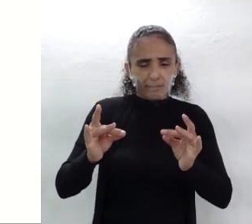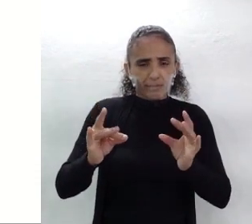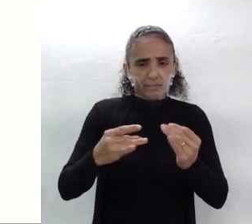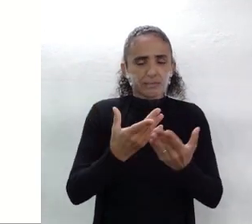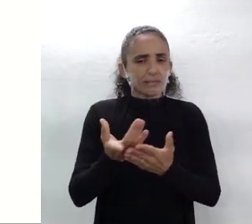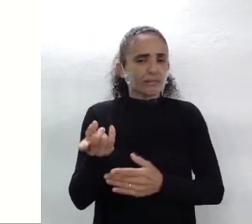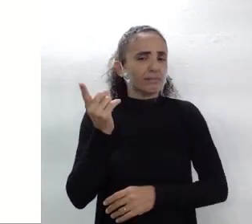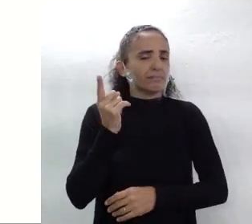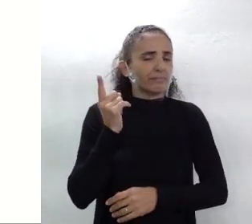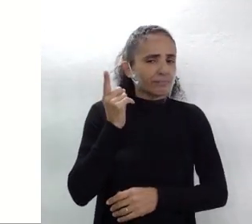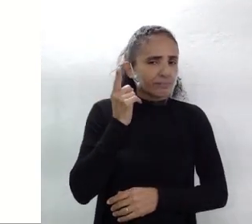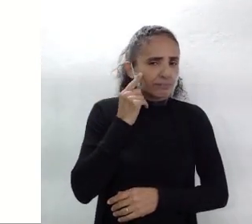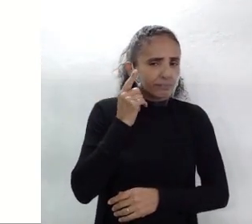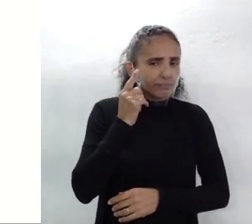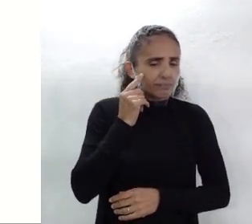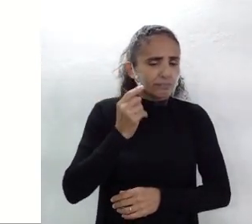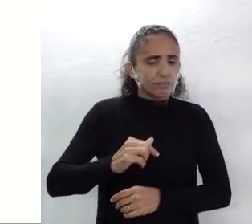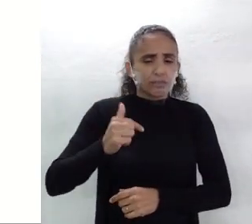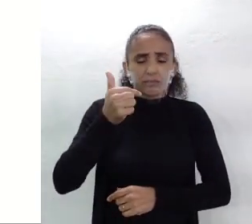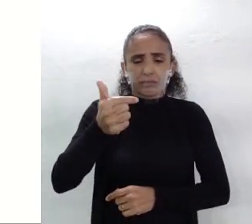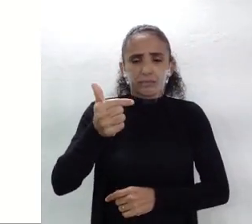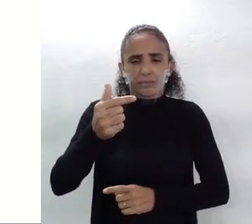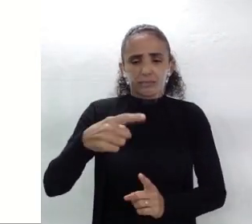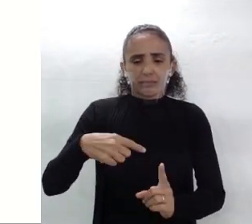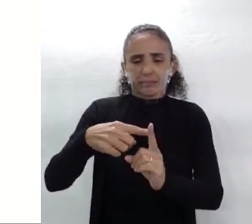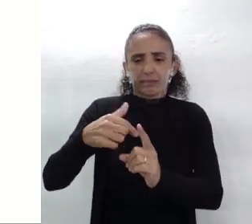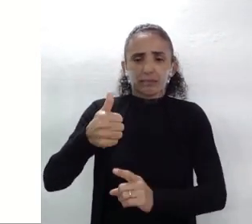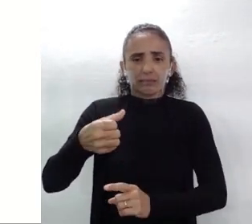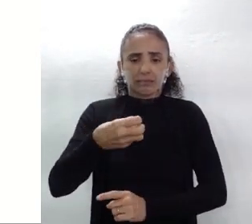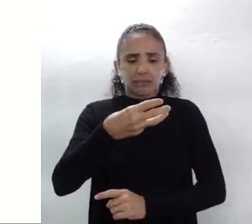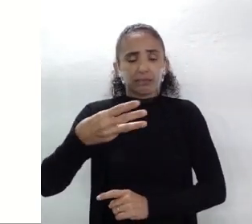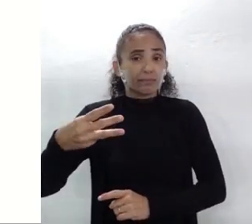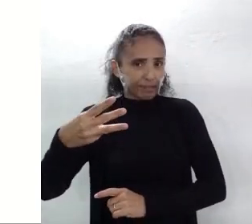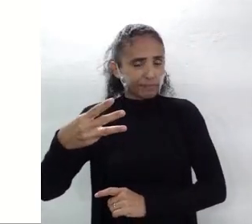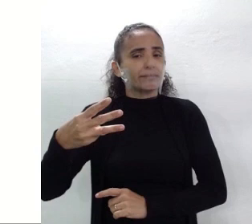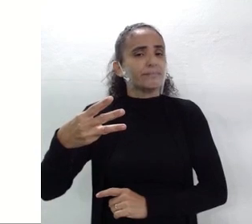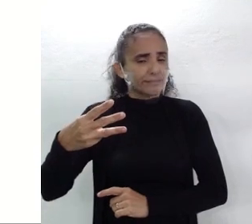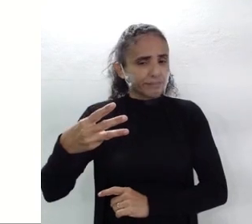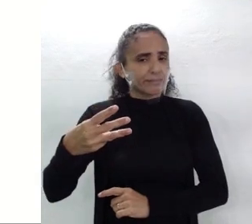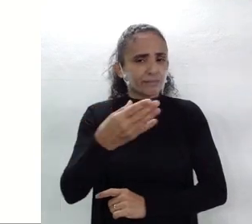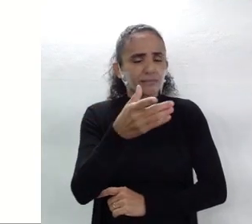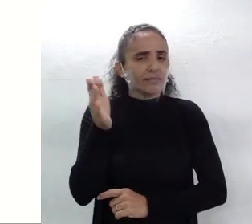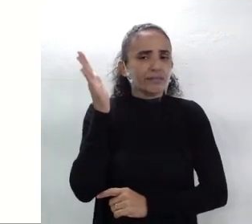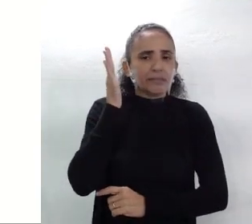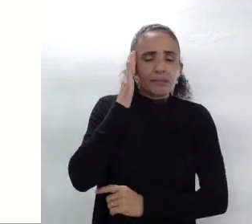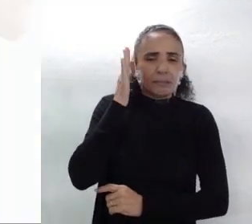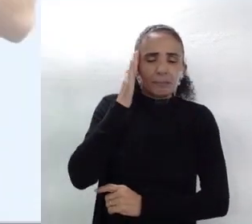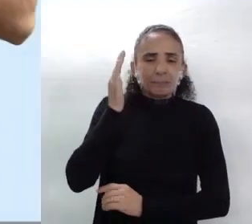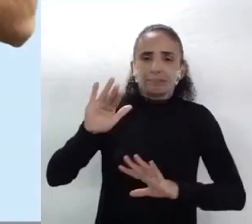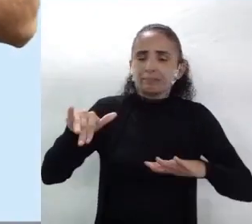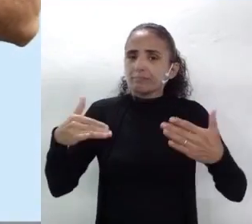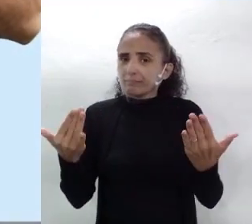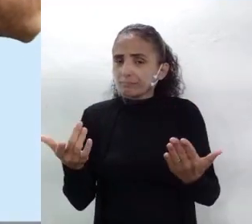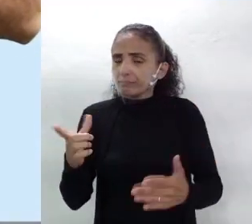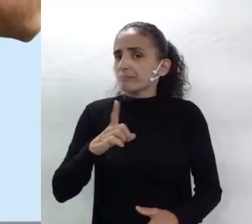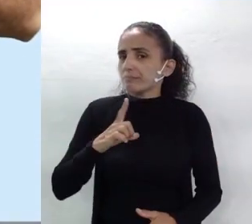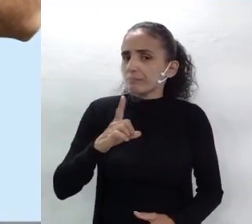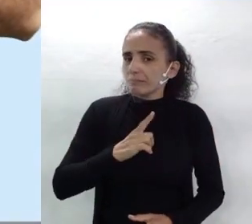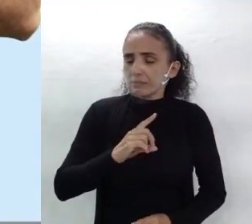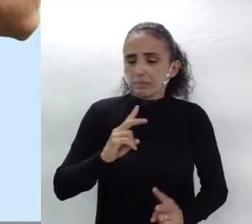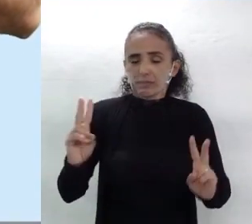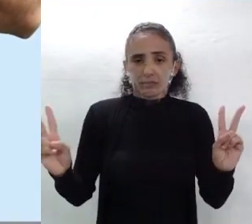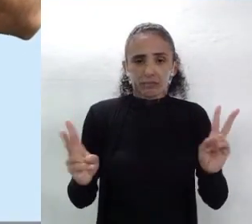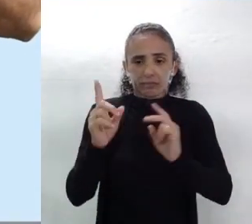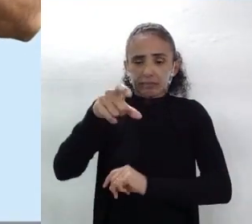A gente soma 2 mais 1, 3. Você pode até o seguinte, ó, quando tiver só o valor do